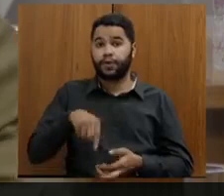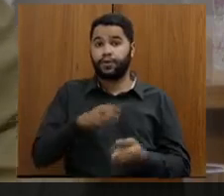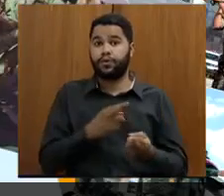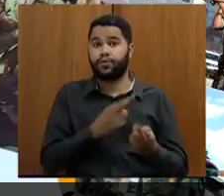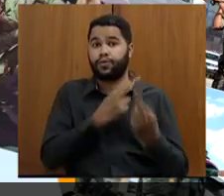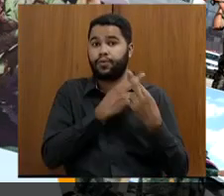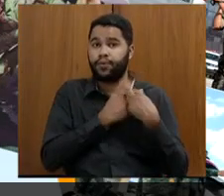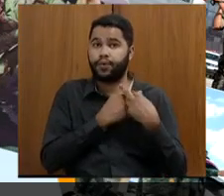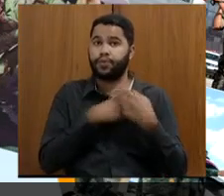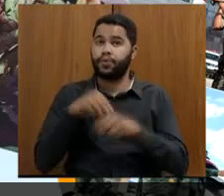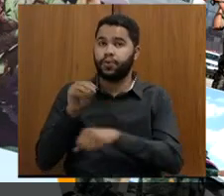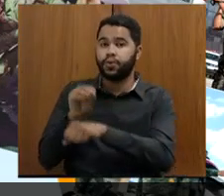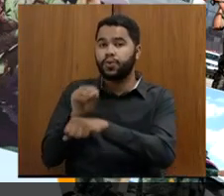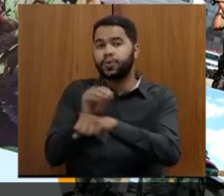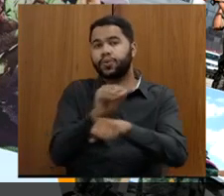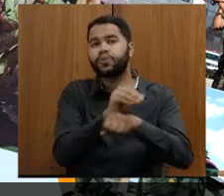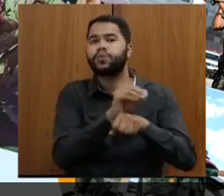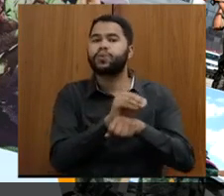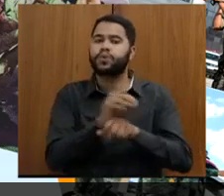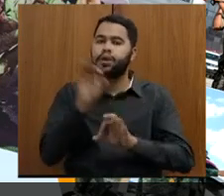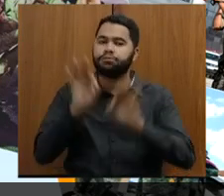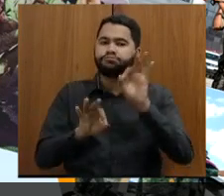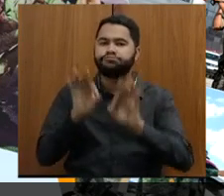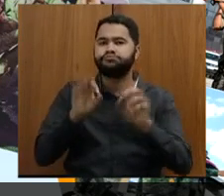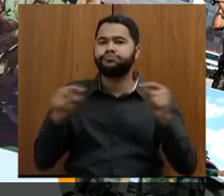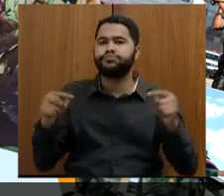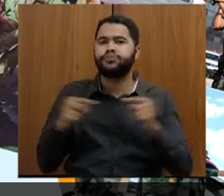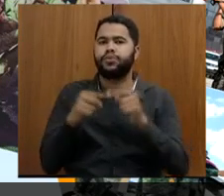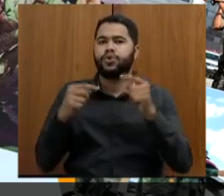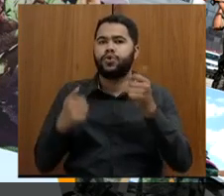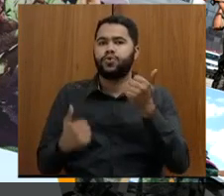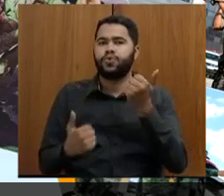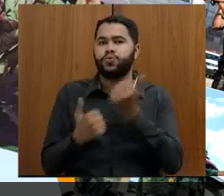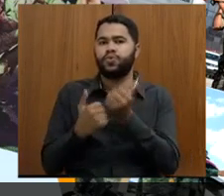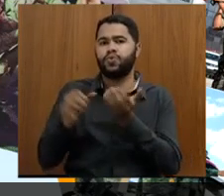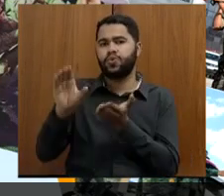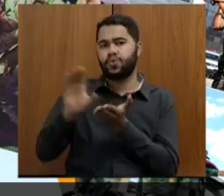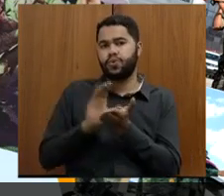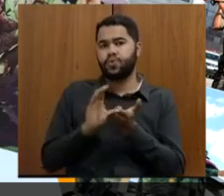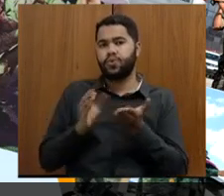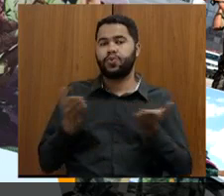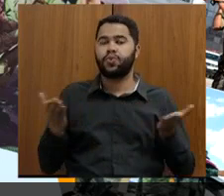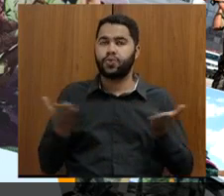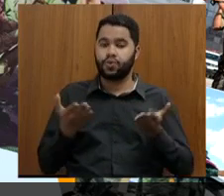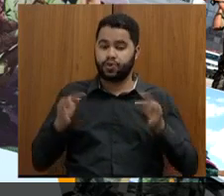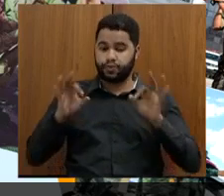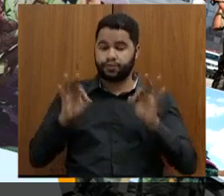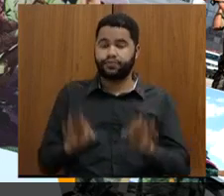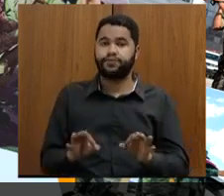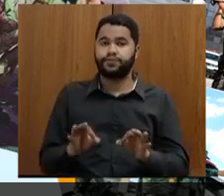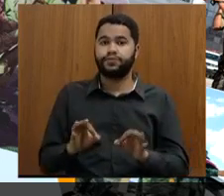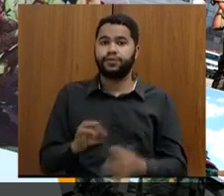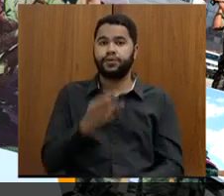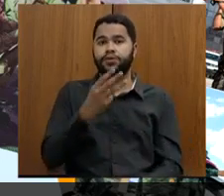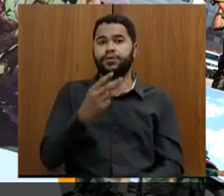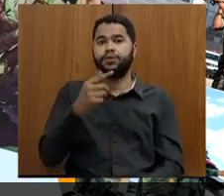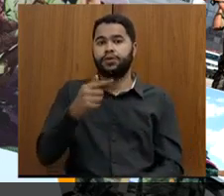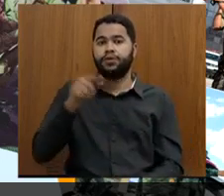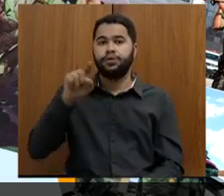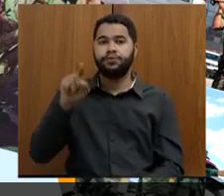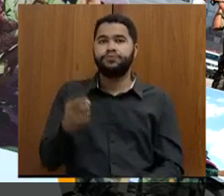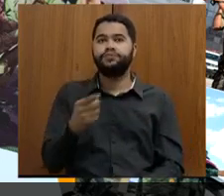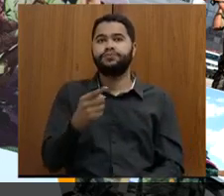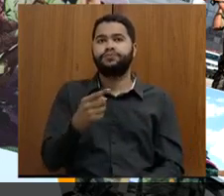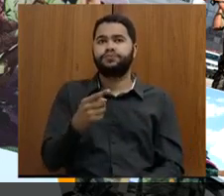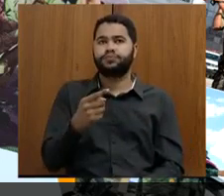a sonda do nosso cuidado aqui de alocar adequadamente os recursos então nosso efetivo hoje atual é 37